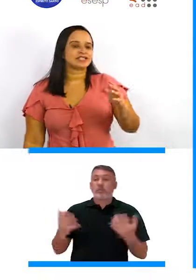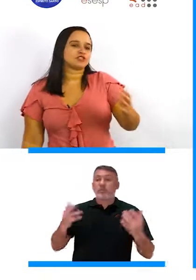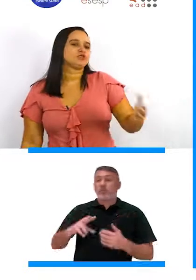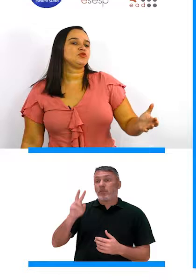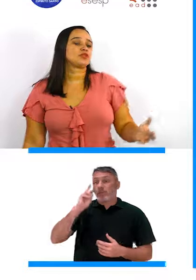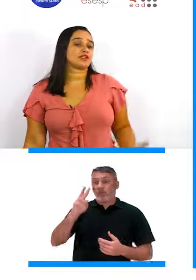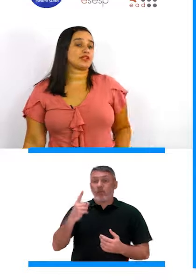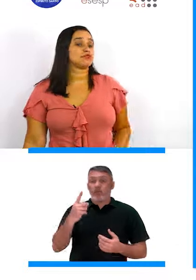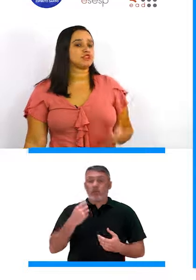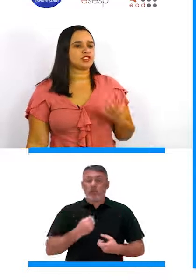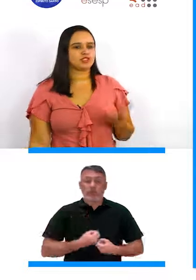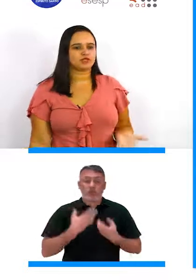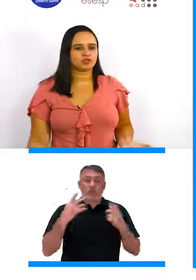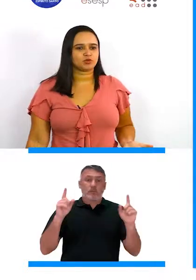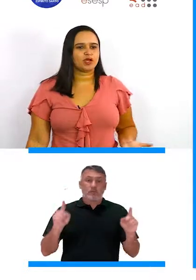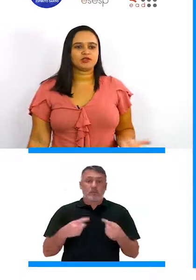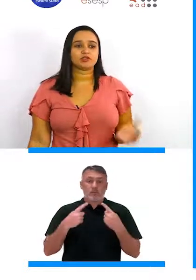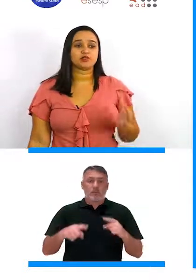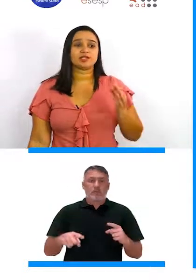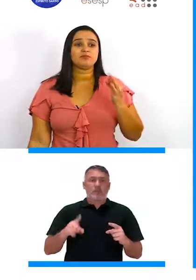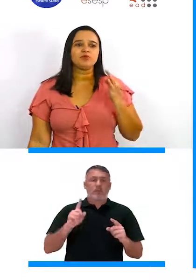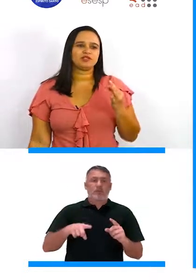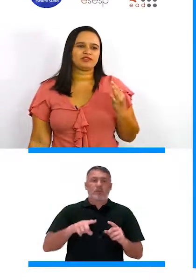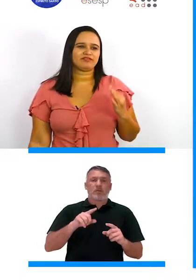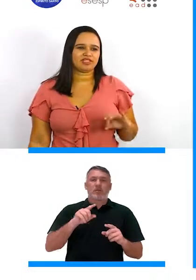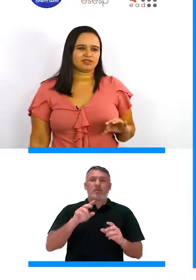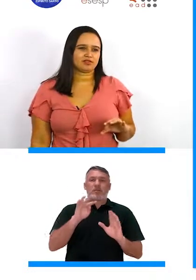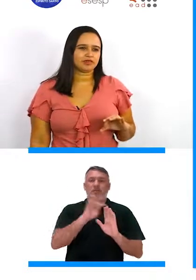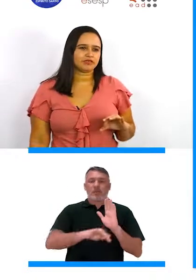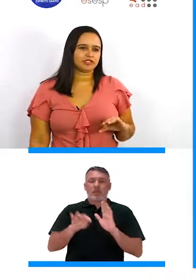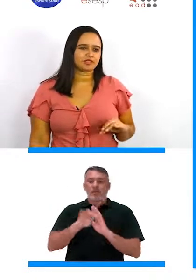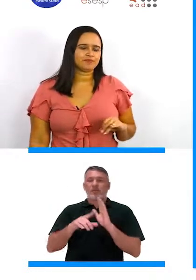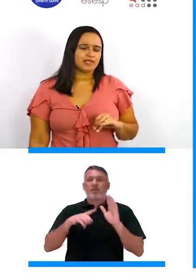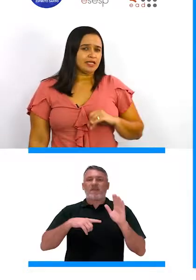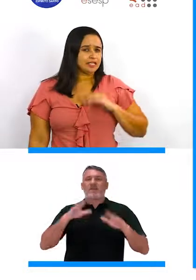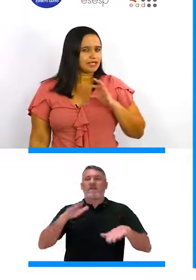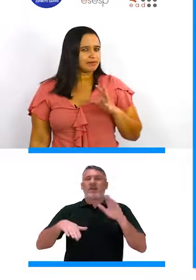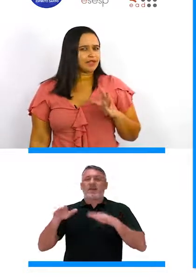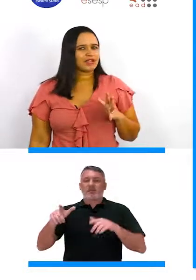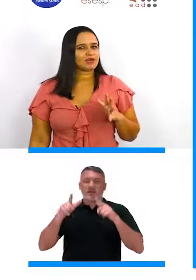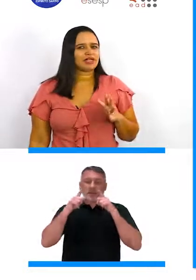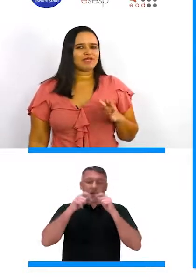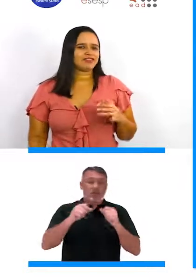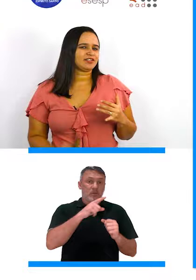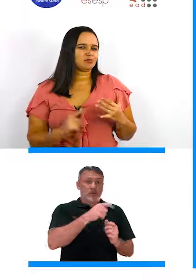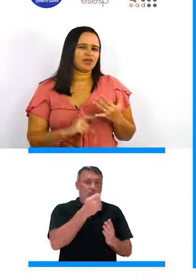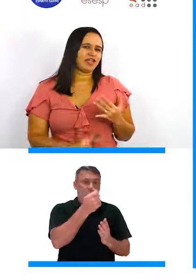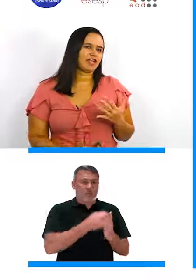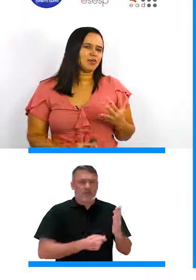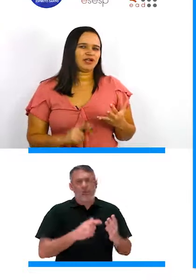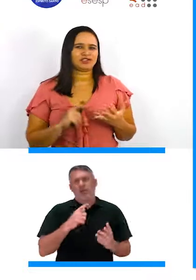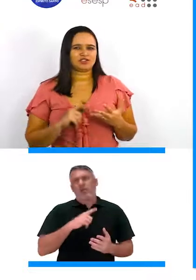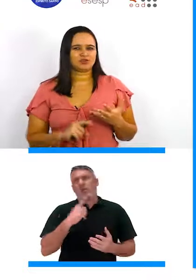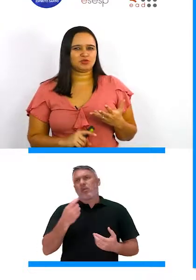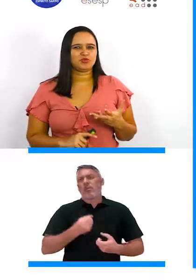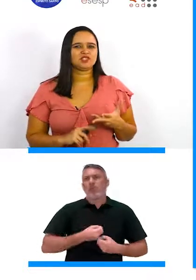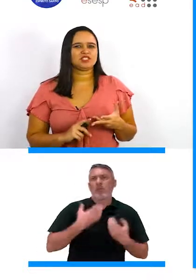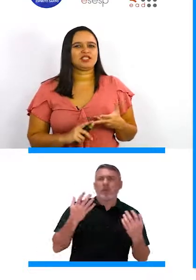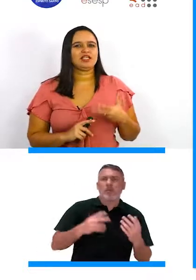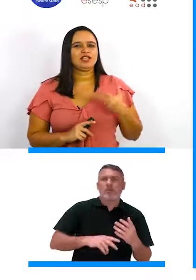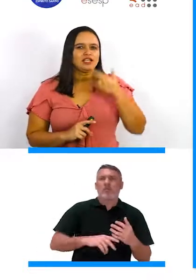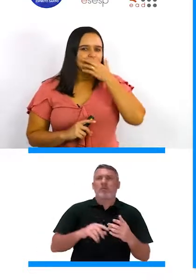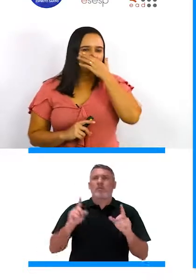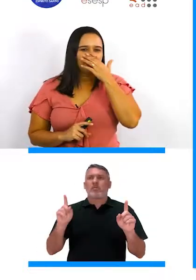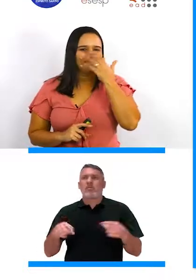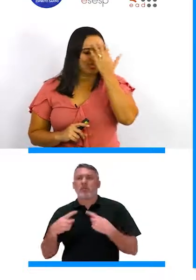uma letra de música, que é um gênero textual que usa muito da variação linguística. E sempre que cai no Enem vai ter um poema, uma letra de